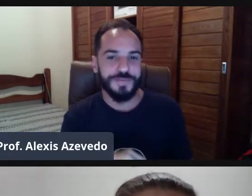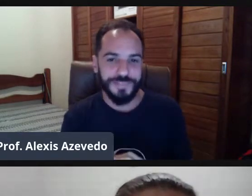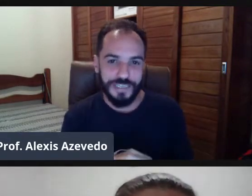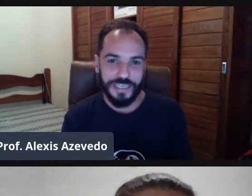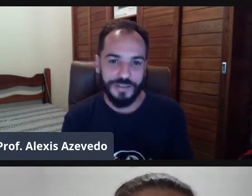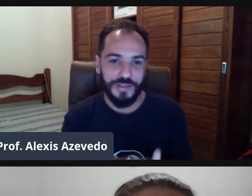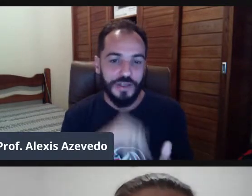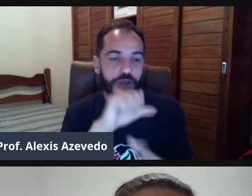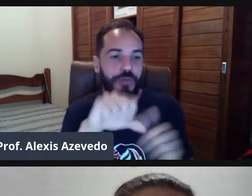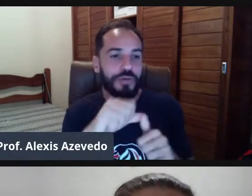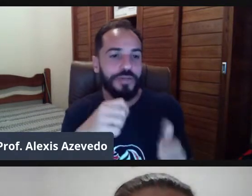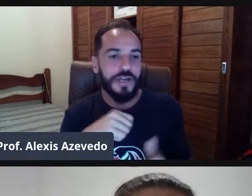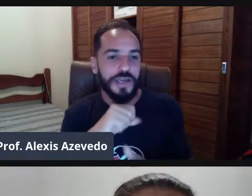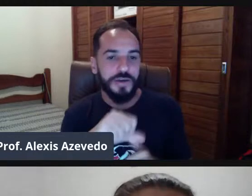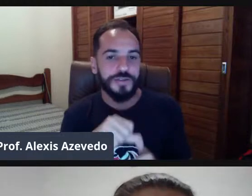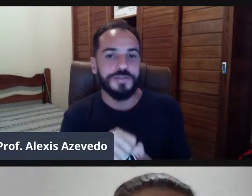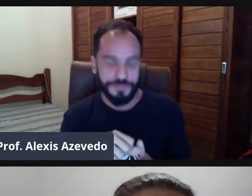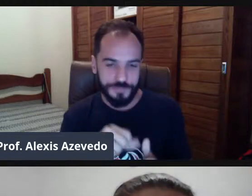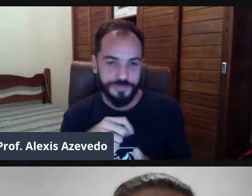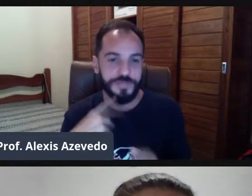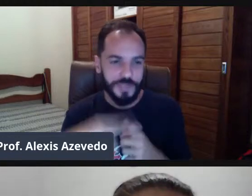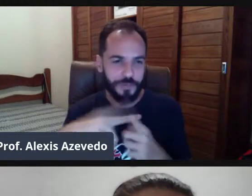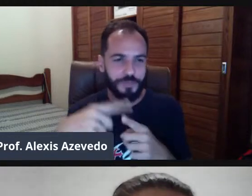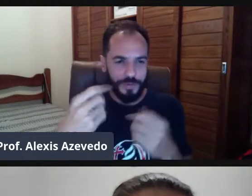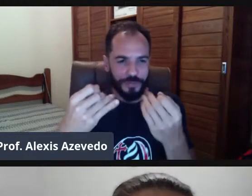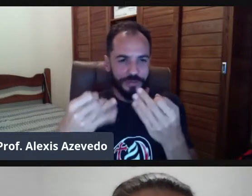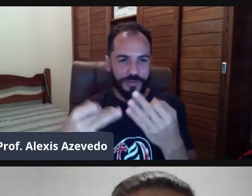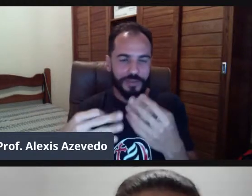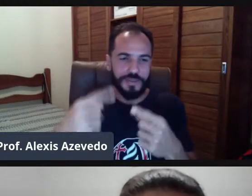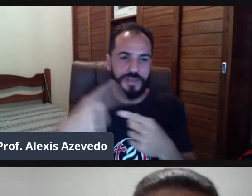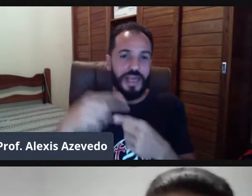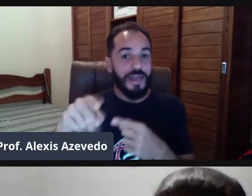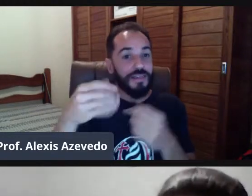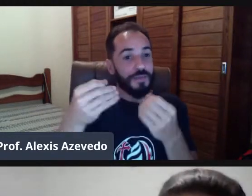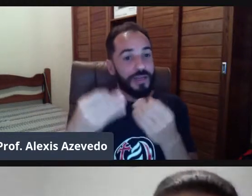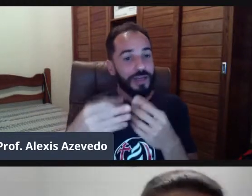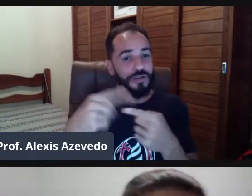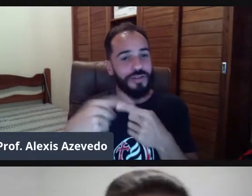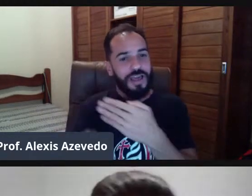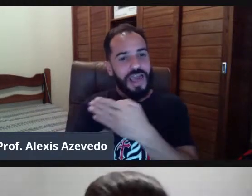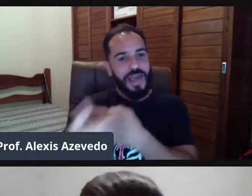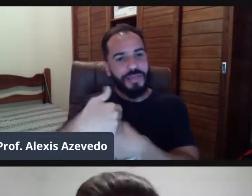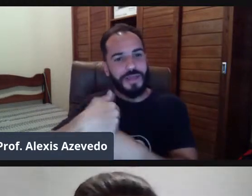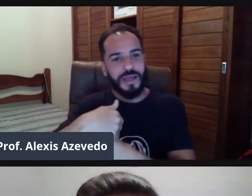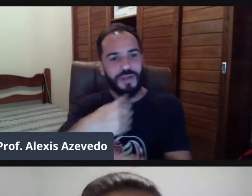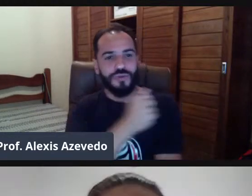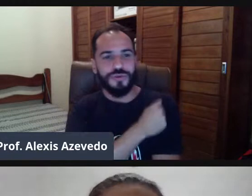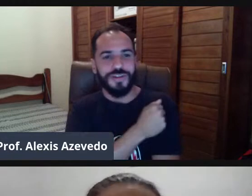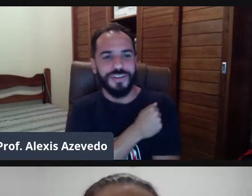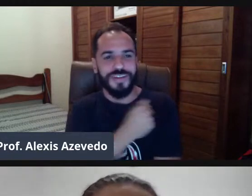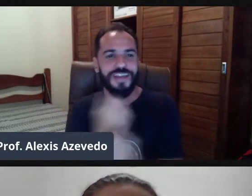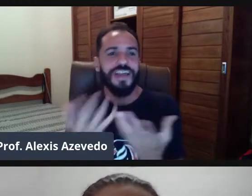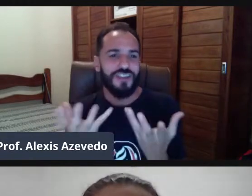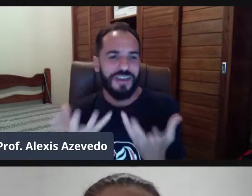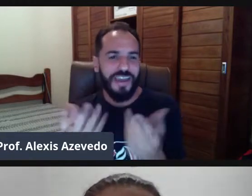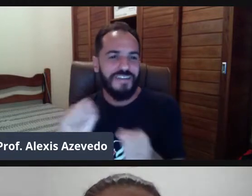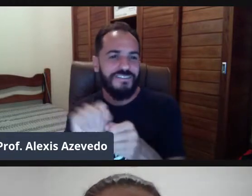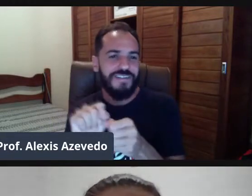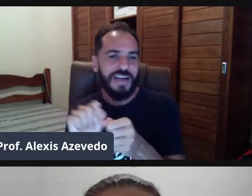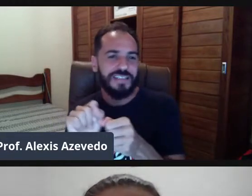enganou um pouco, né? Porque a gente, quando entra para a escola, quer fazer arte